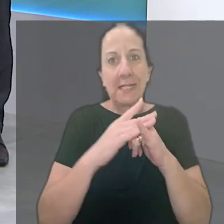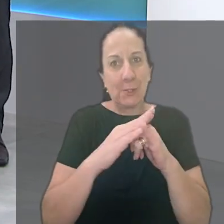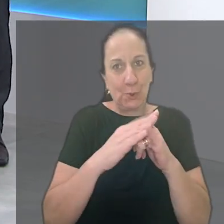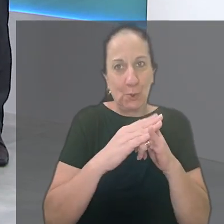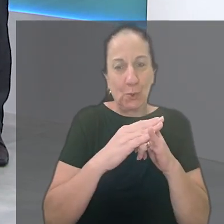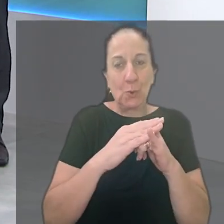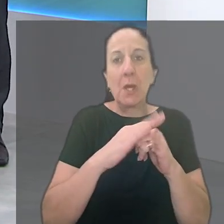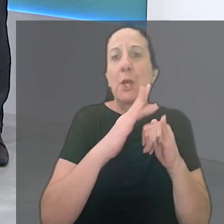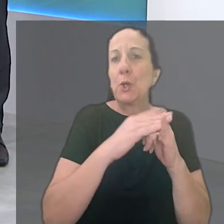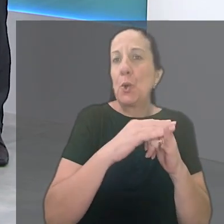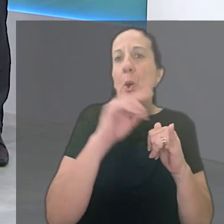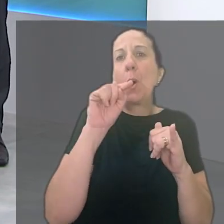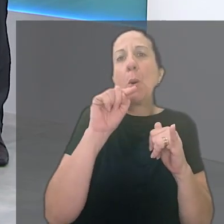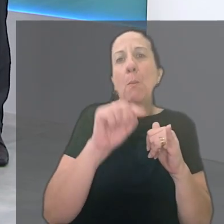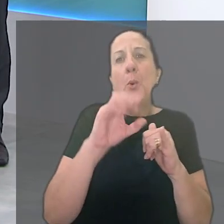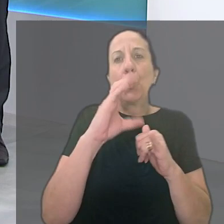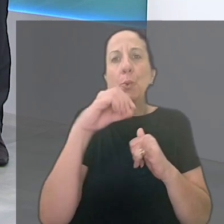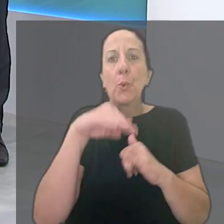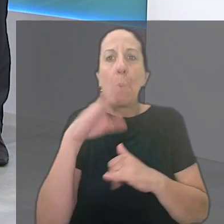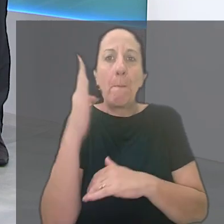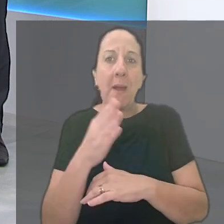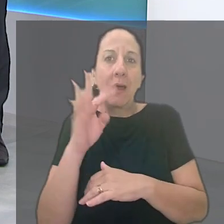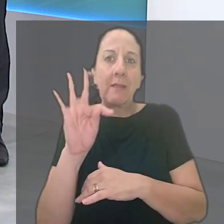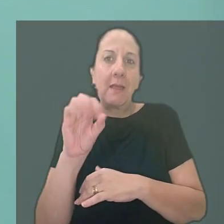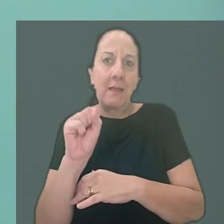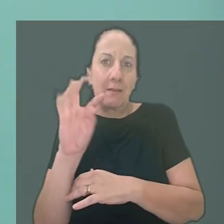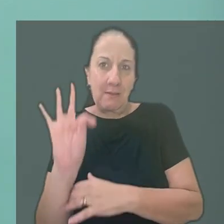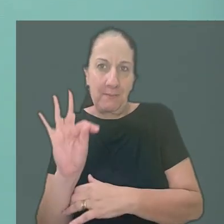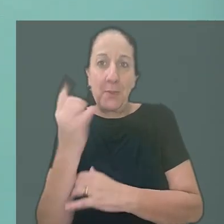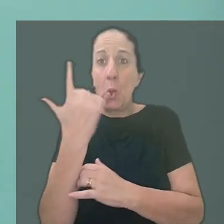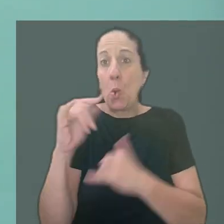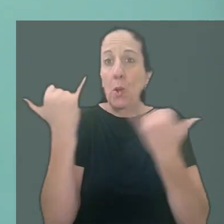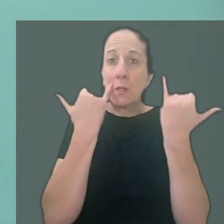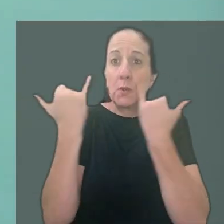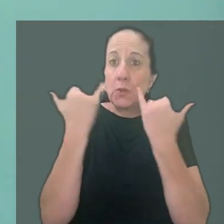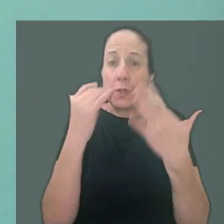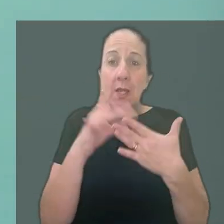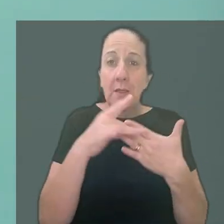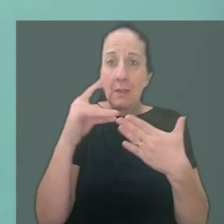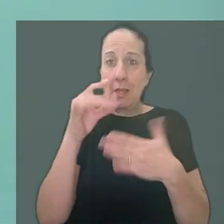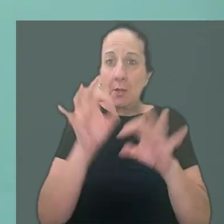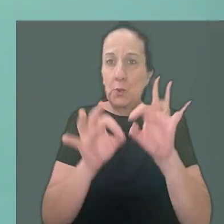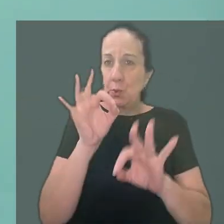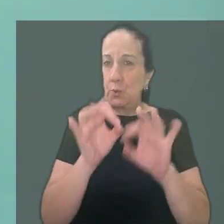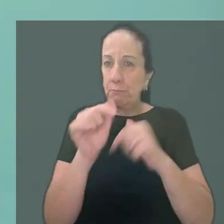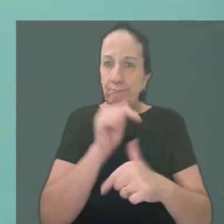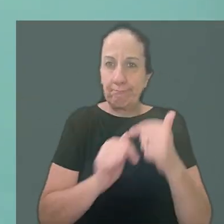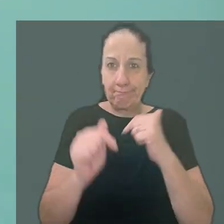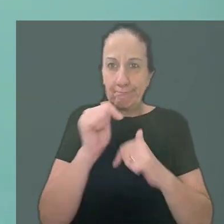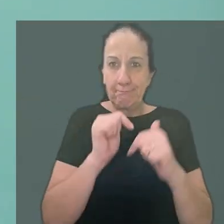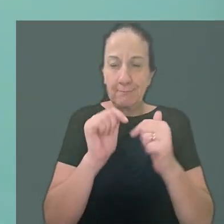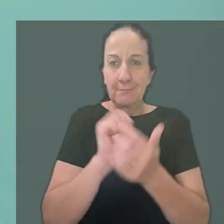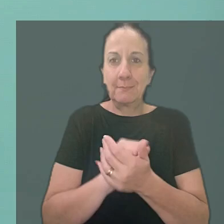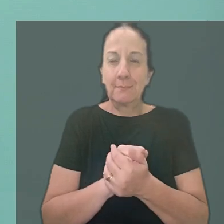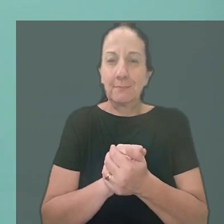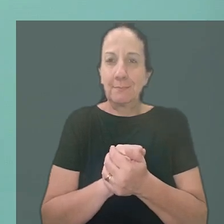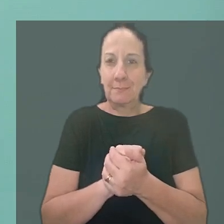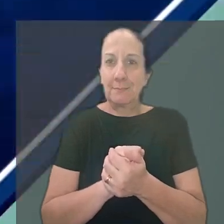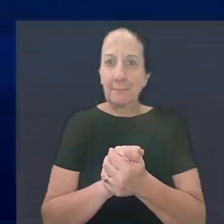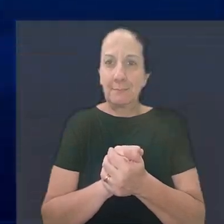acesse o nosso canal no YouTube, youtube.com/TST. Veja agora outras notícias de destaque na Justiça do Trabalho.